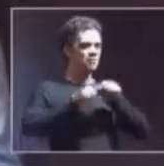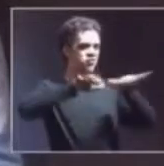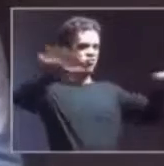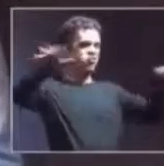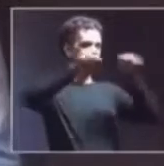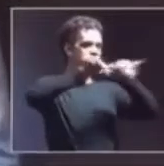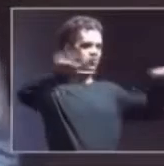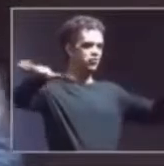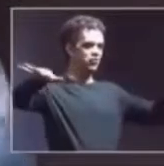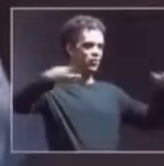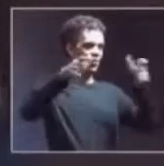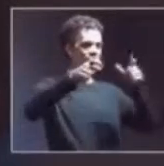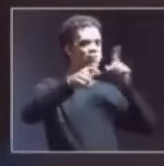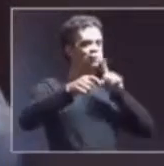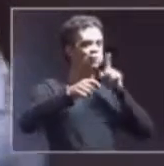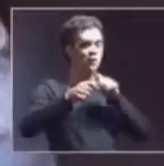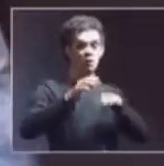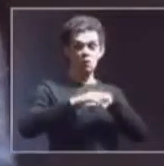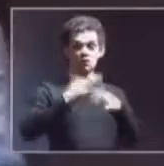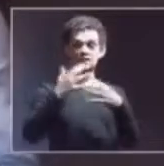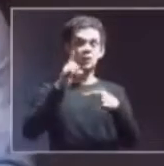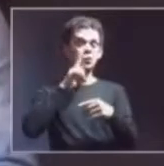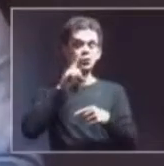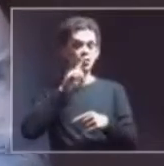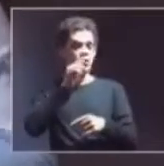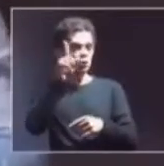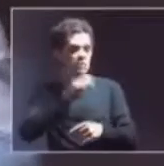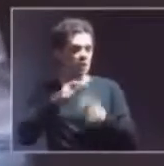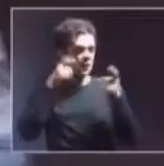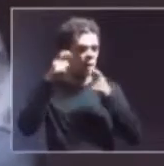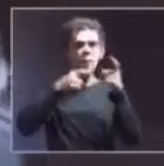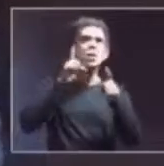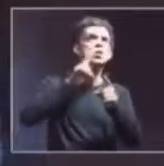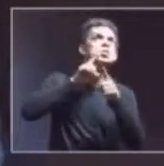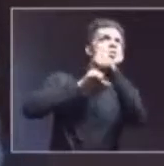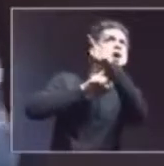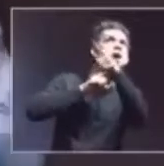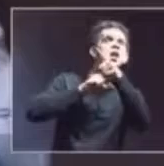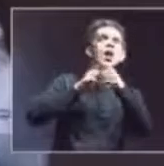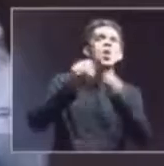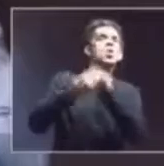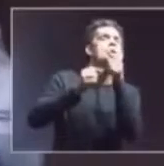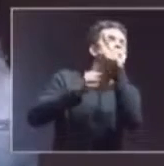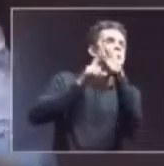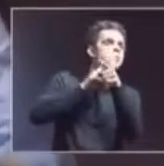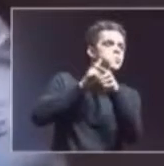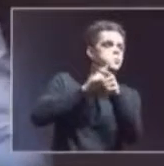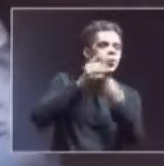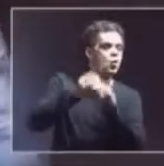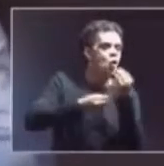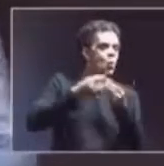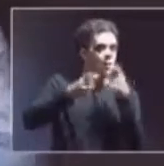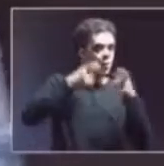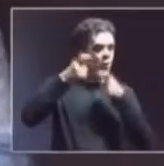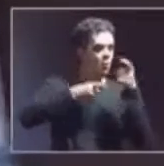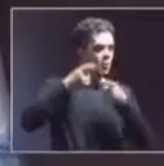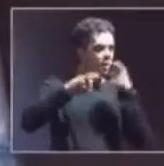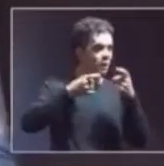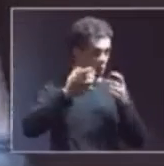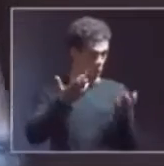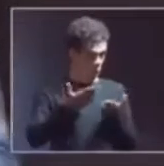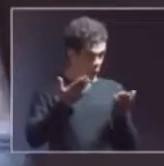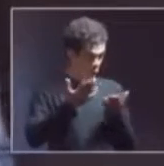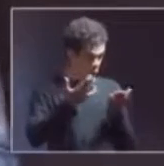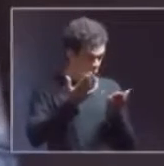evacuadas. E eu falava com Suzana, falava com Rossana, preocupado com eles. A única coisa que tem é transmissão ao vivo. Mas o que está se movendo